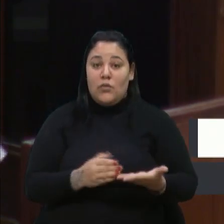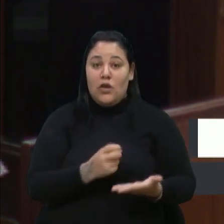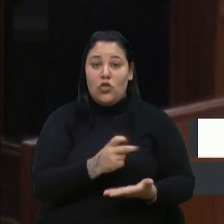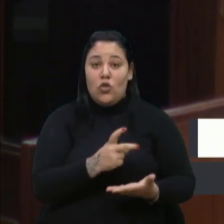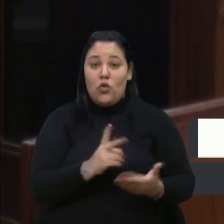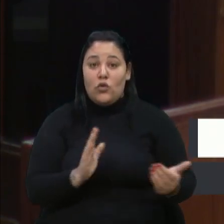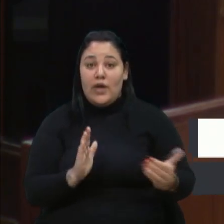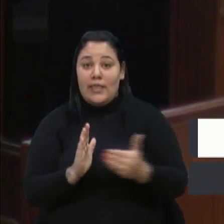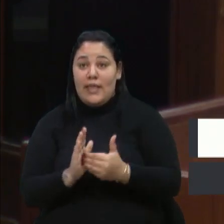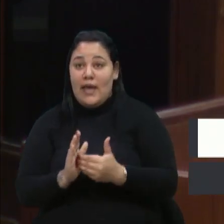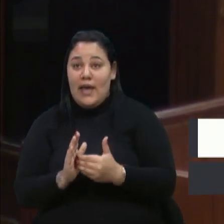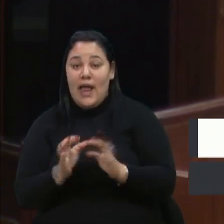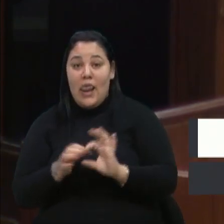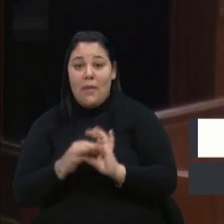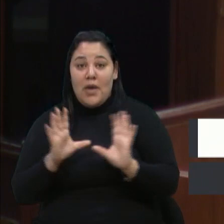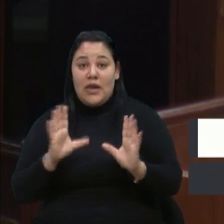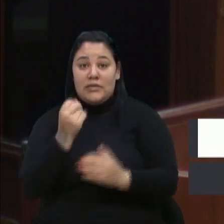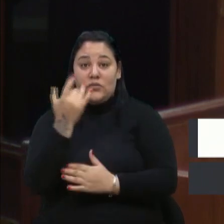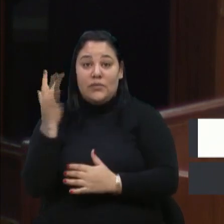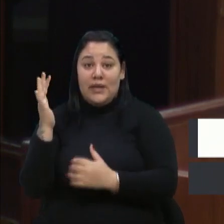das licenças ambientais